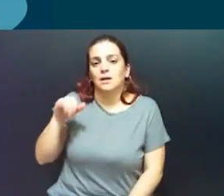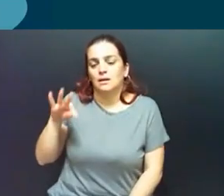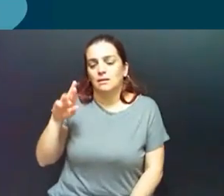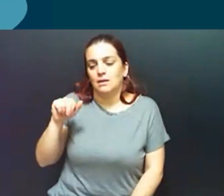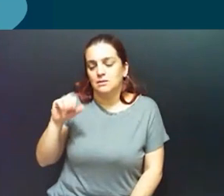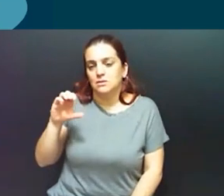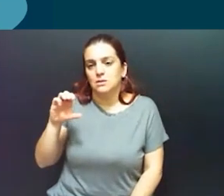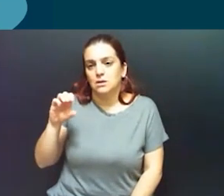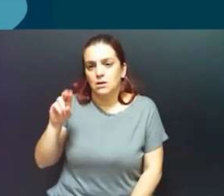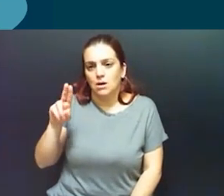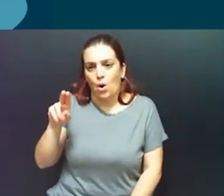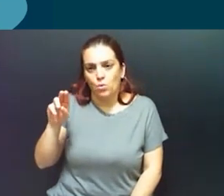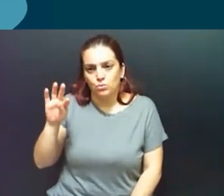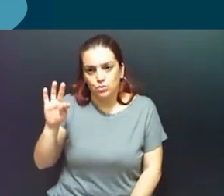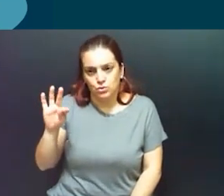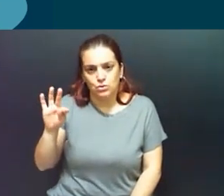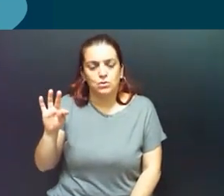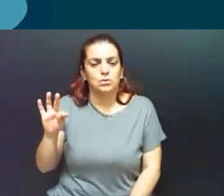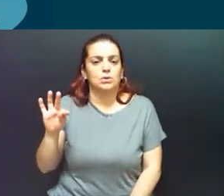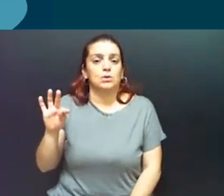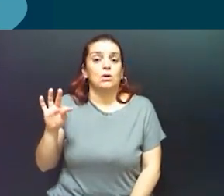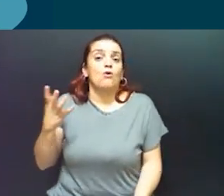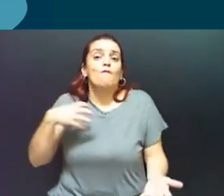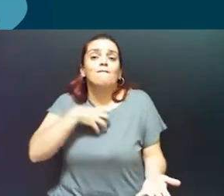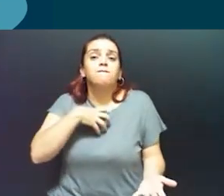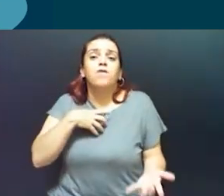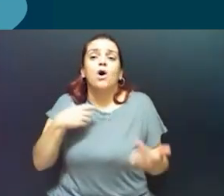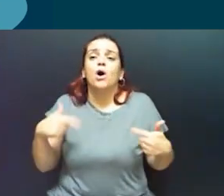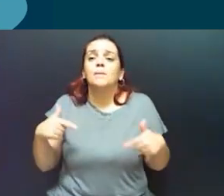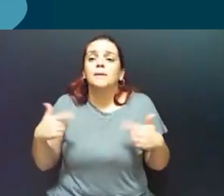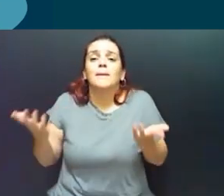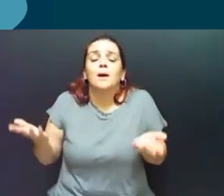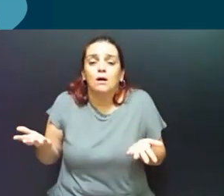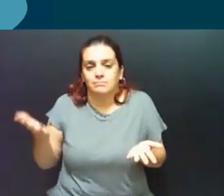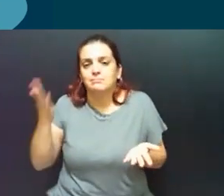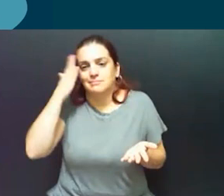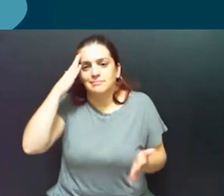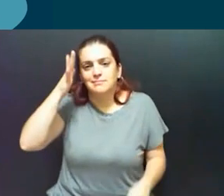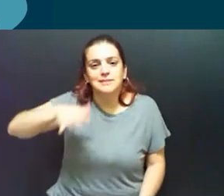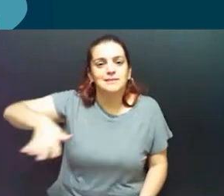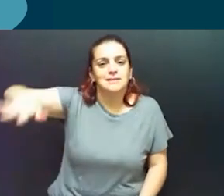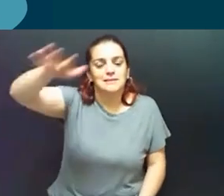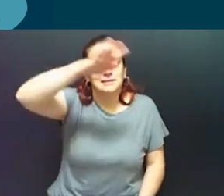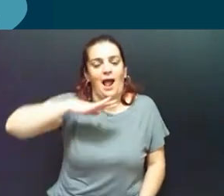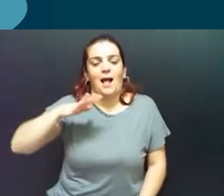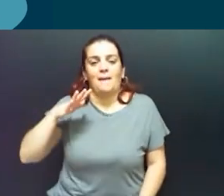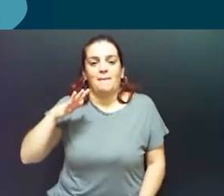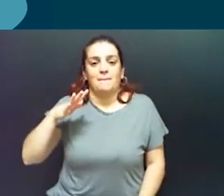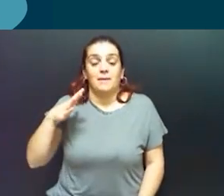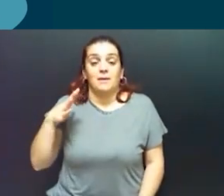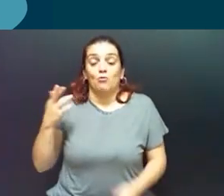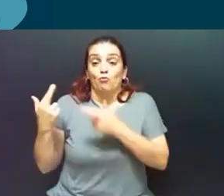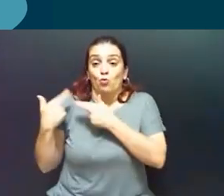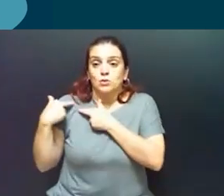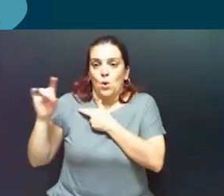E sobre formas de trabalho, né? A gente sabe que no mercado é muito comum, né? A gente ainda vê silos, né, entre as funções das